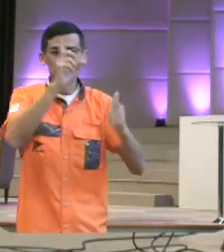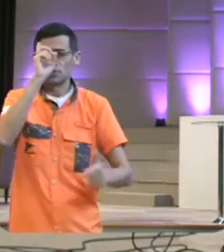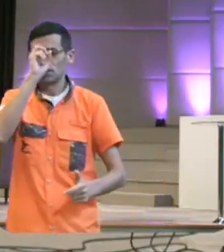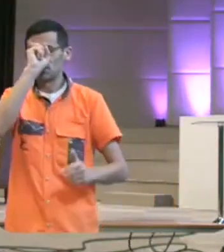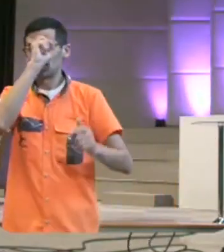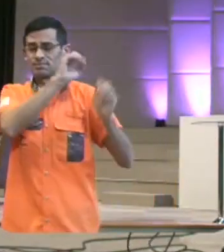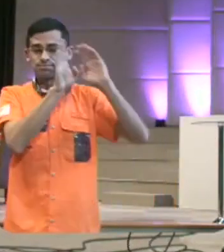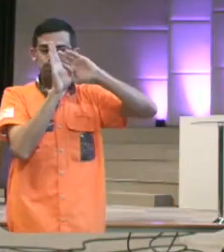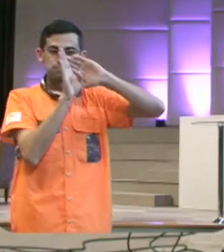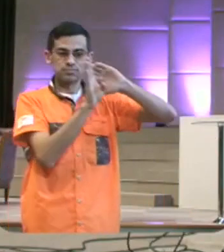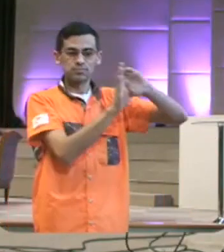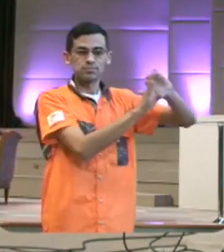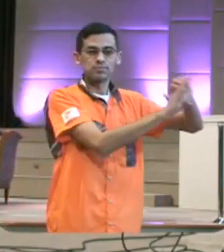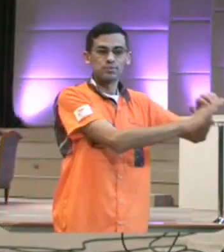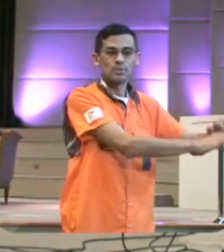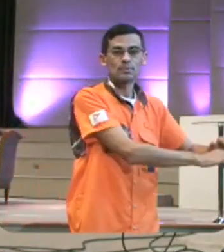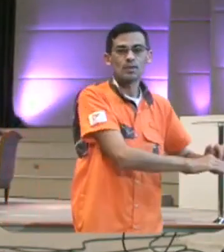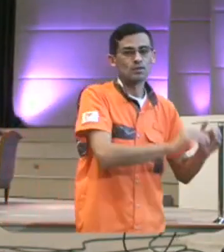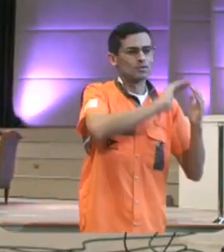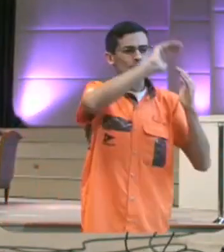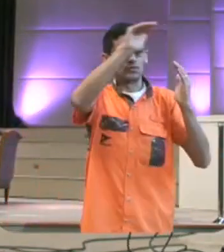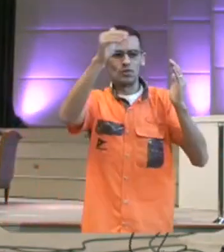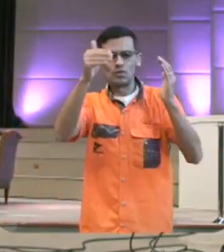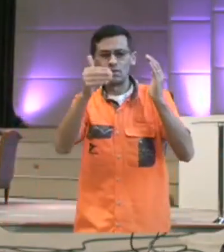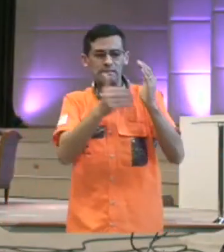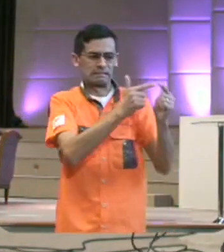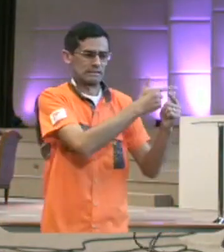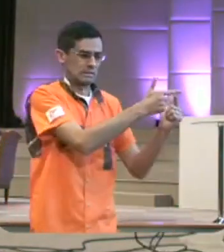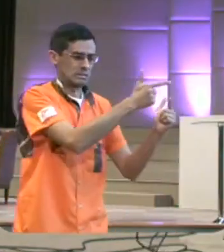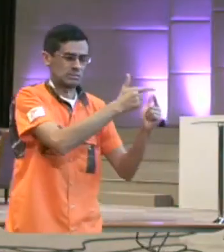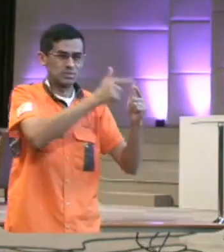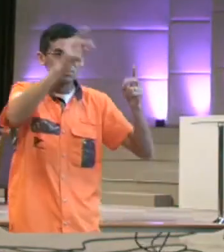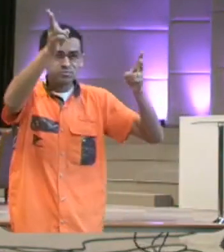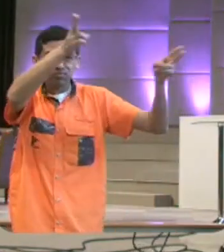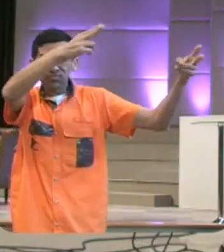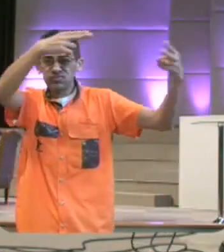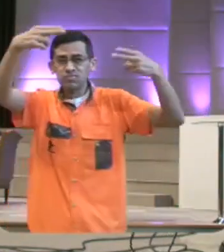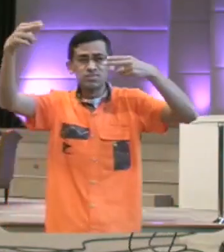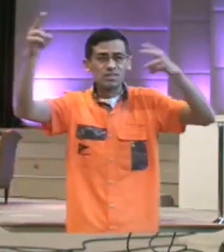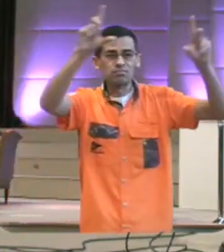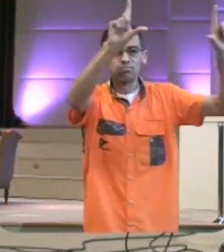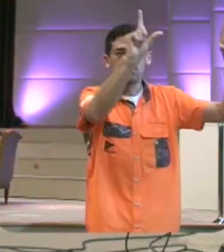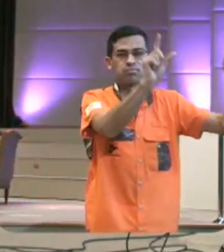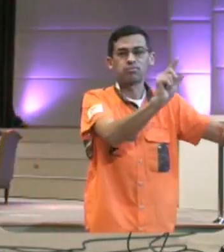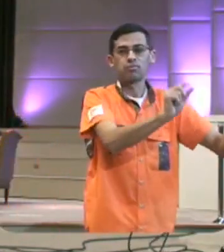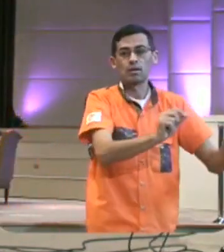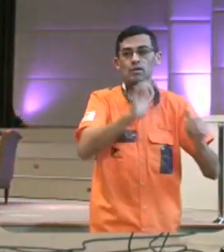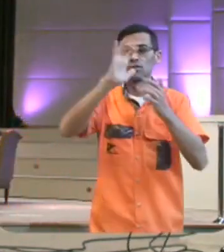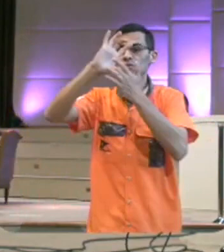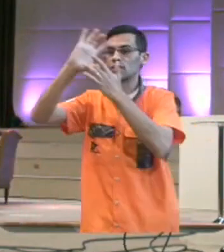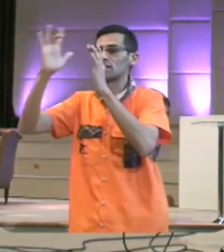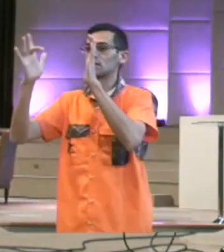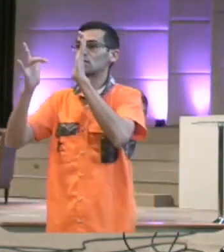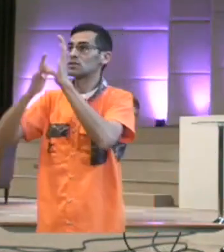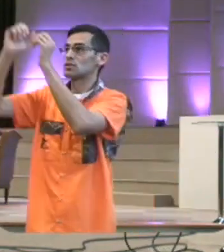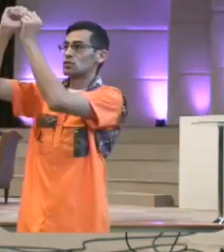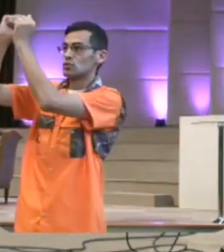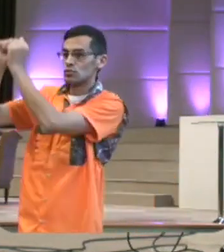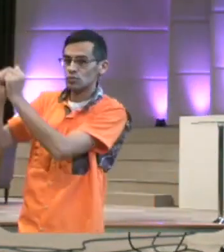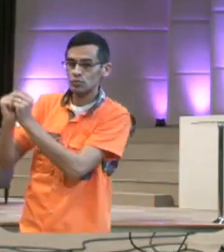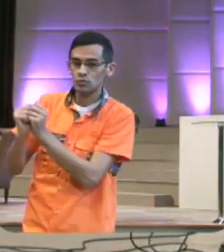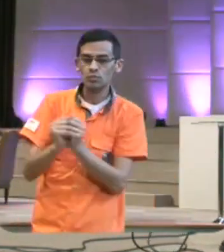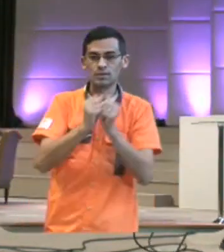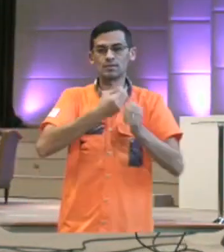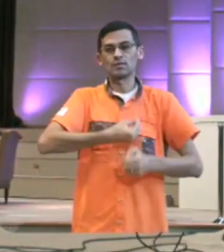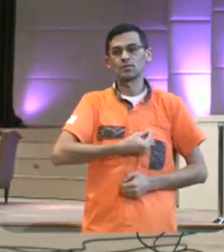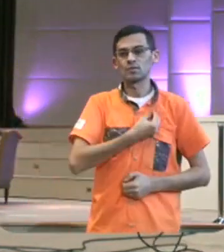passa o temporal, passa o temporal. Com